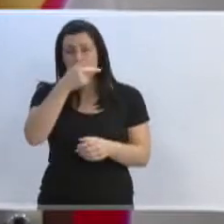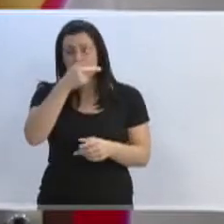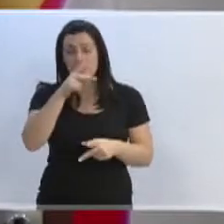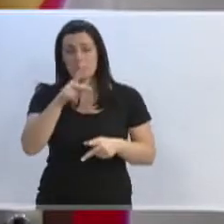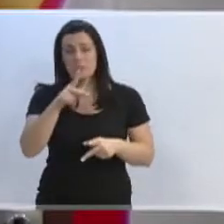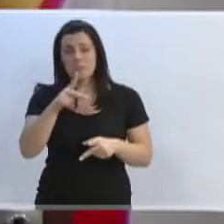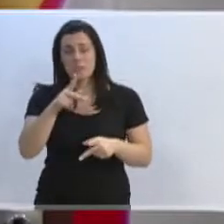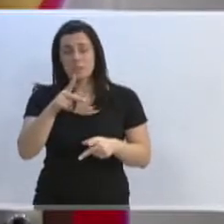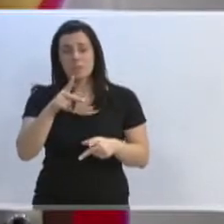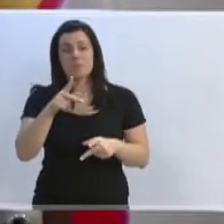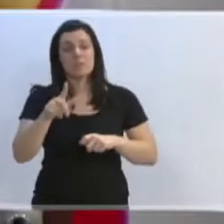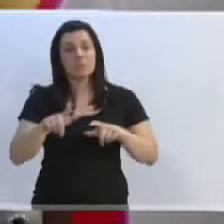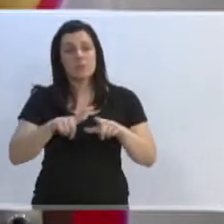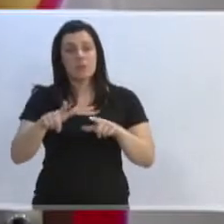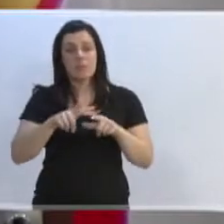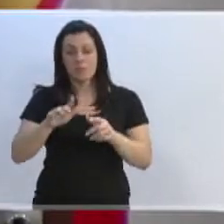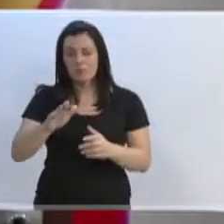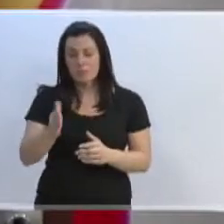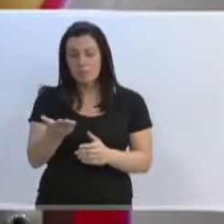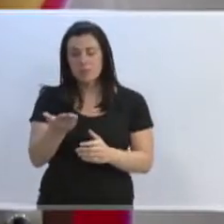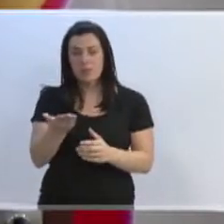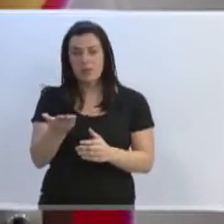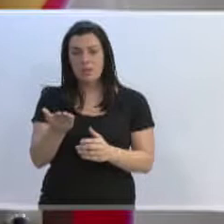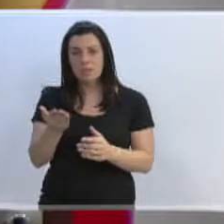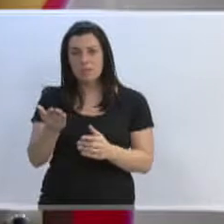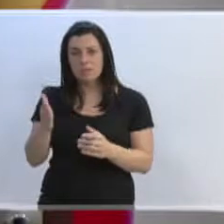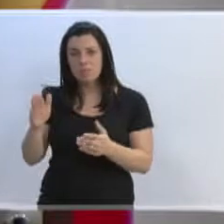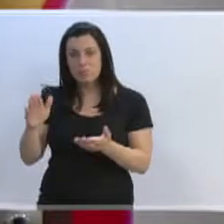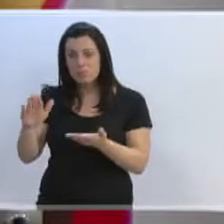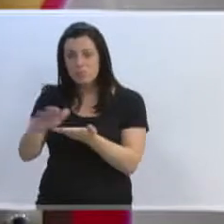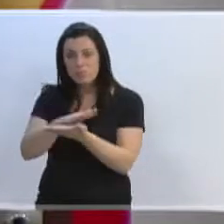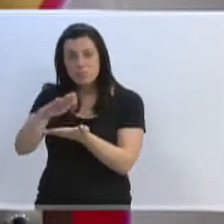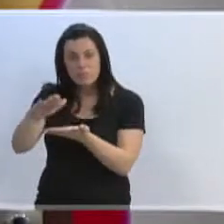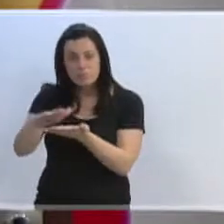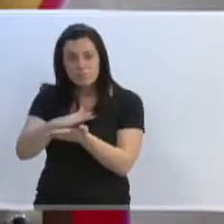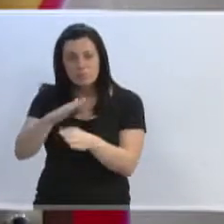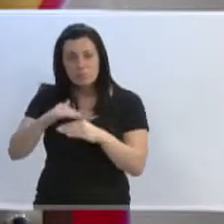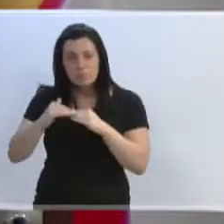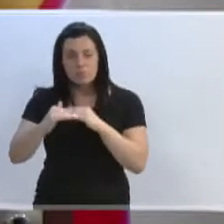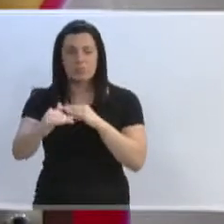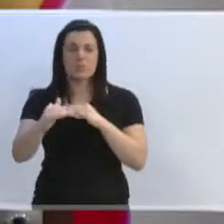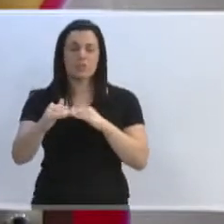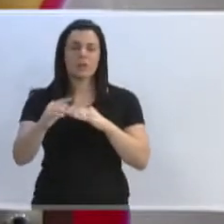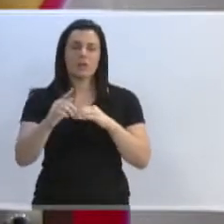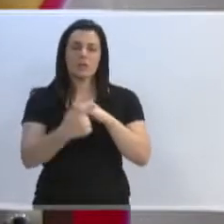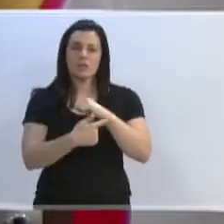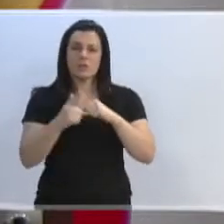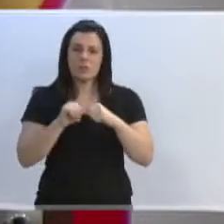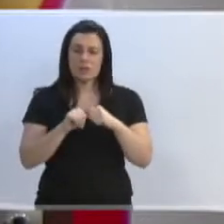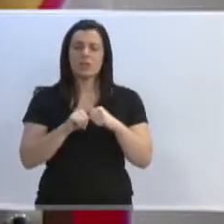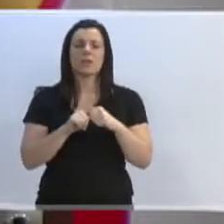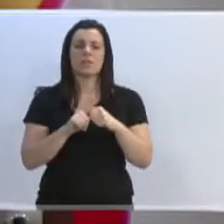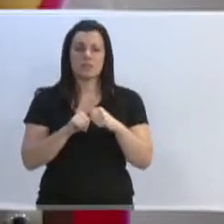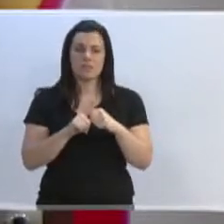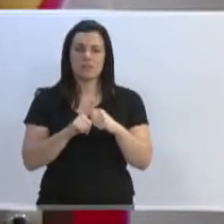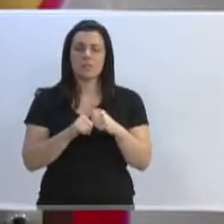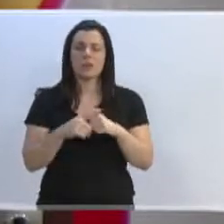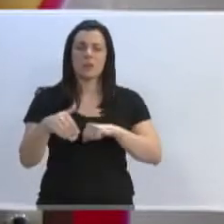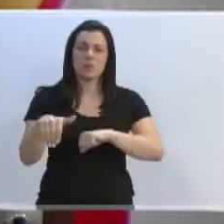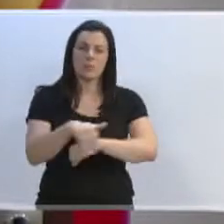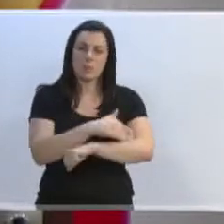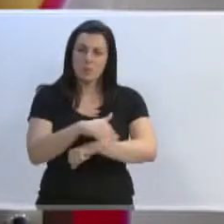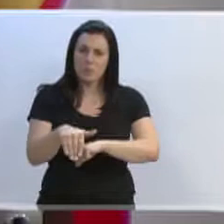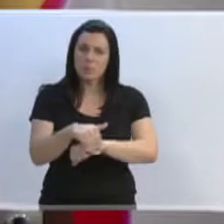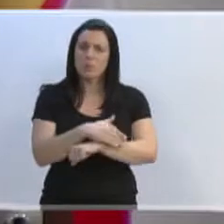também esteve na Rua Jorge de Lacerda, Rua João Pessoa, Frederico Janzen, no Garcia, Jacob Inêncio,